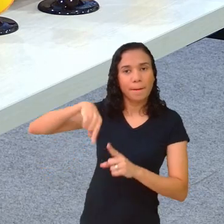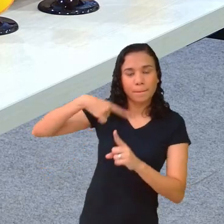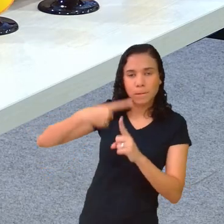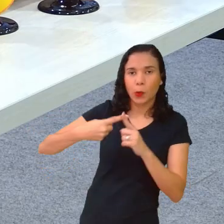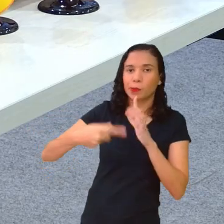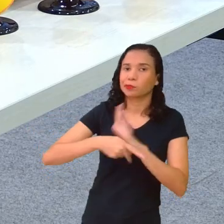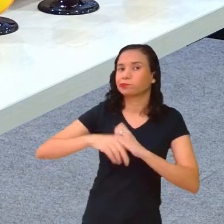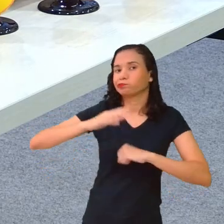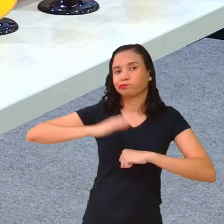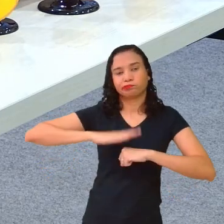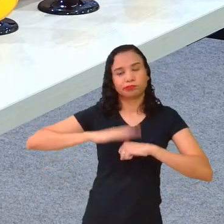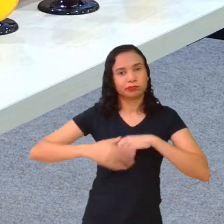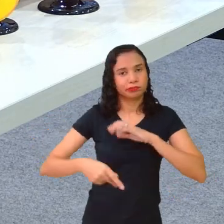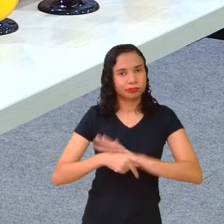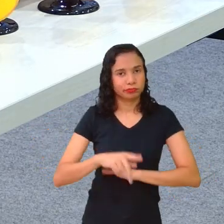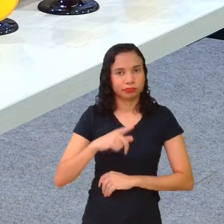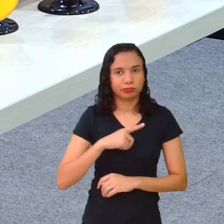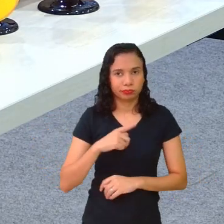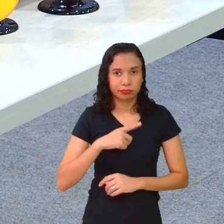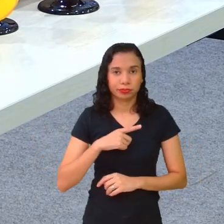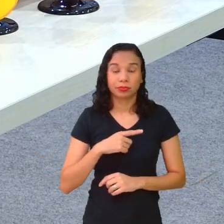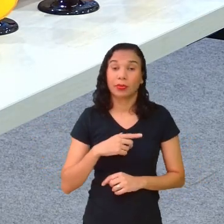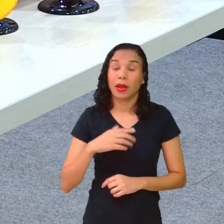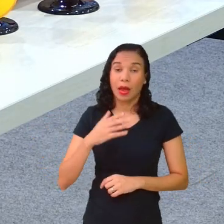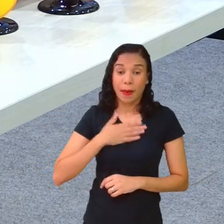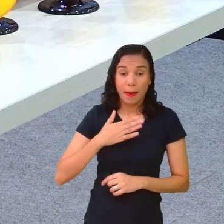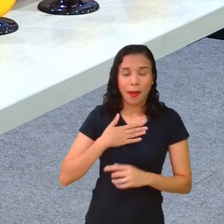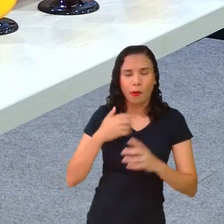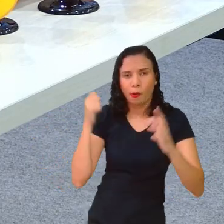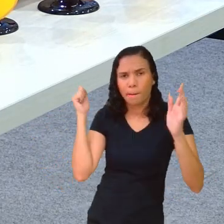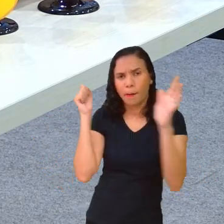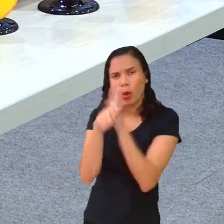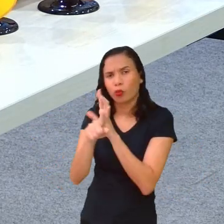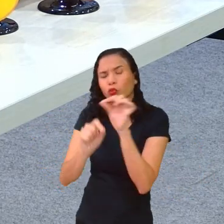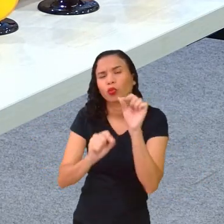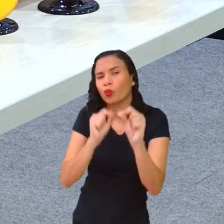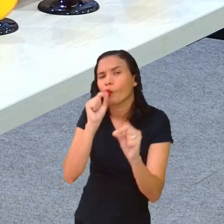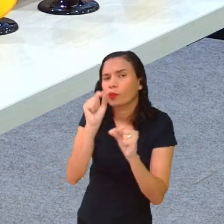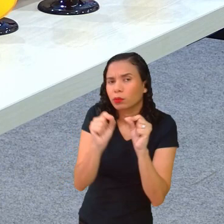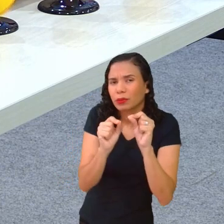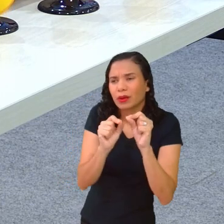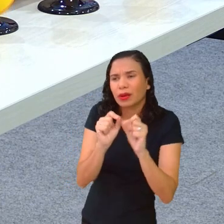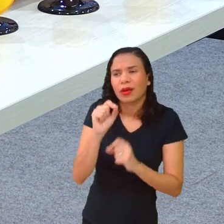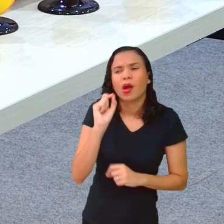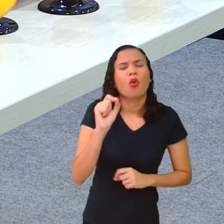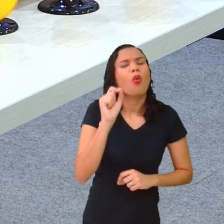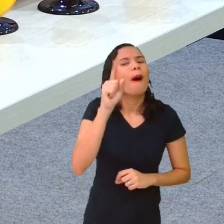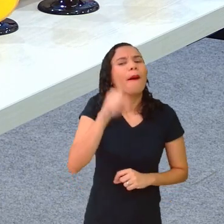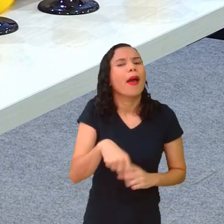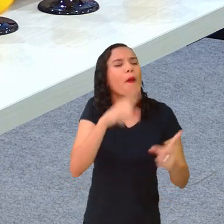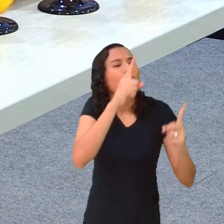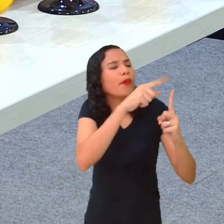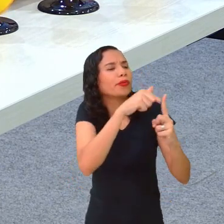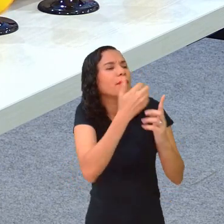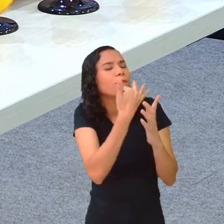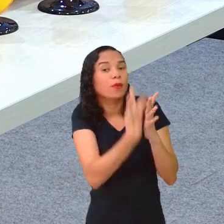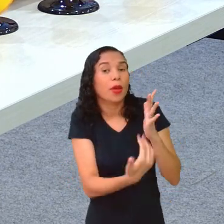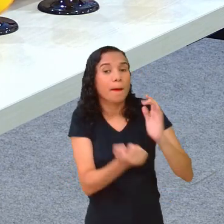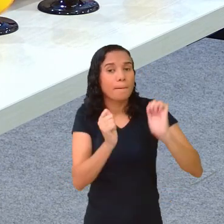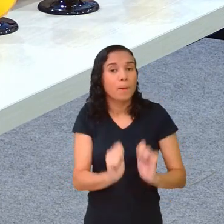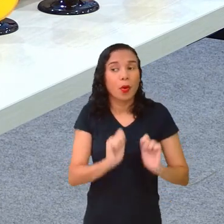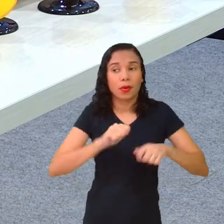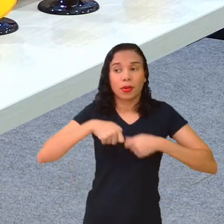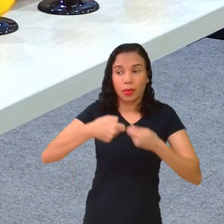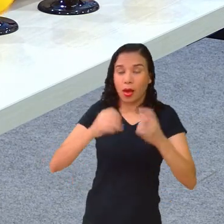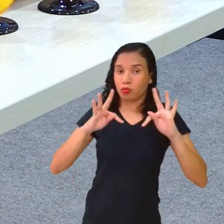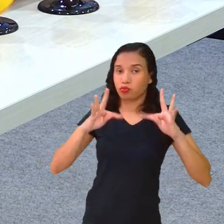positivo só doa para AB positivo. A minha pergunta é a seguinte: quem é este que pode doar para todos?